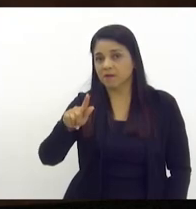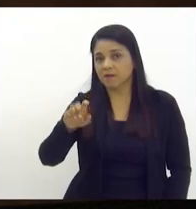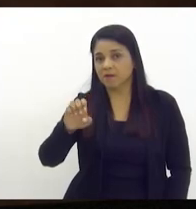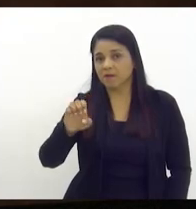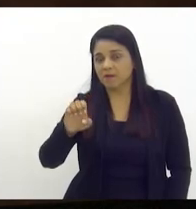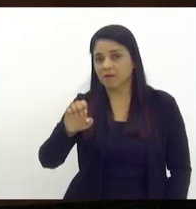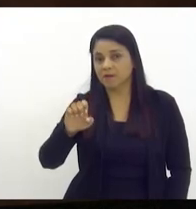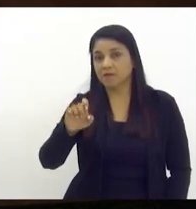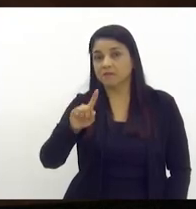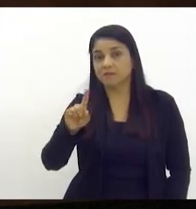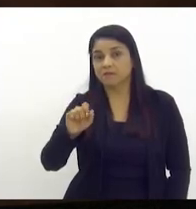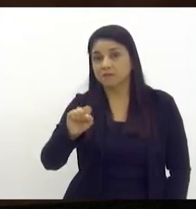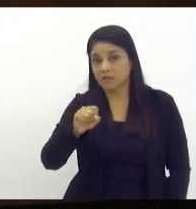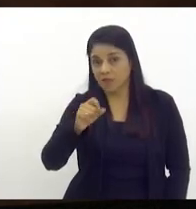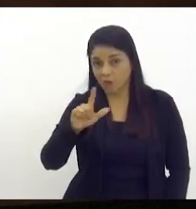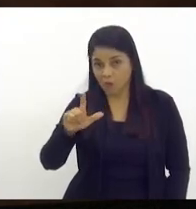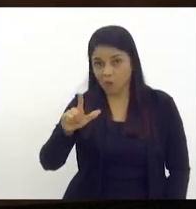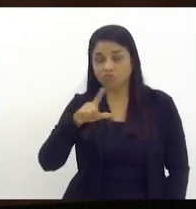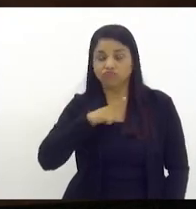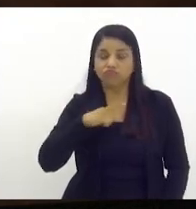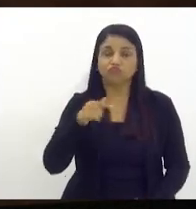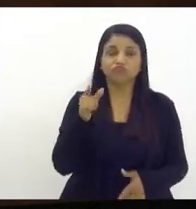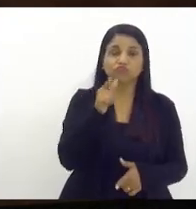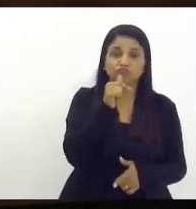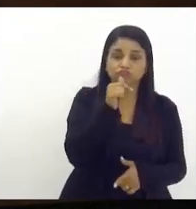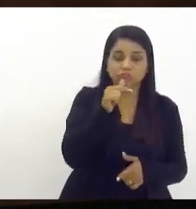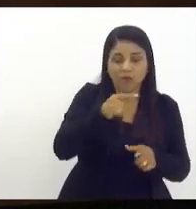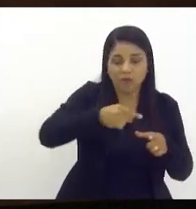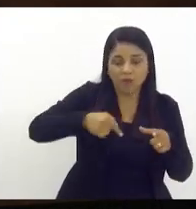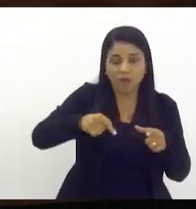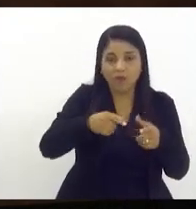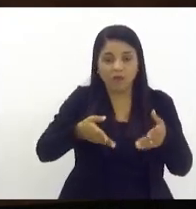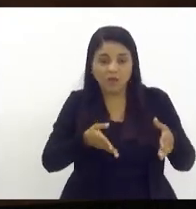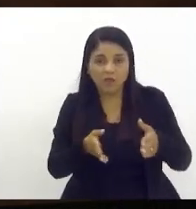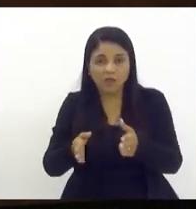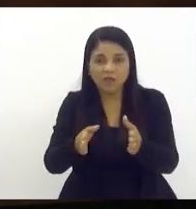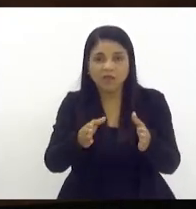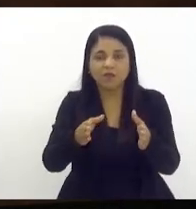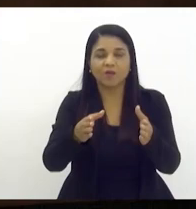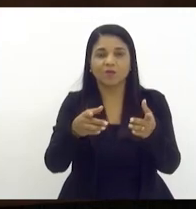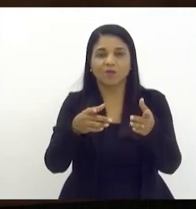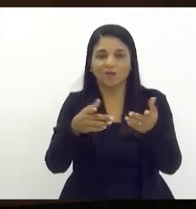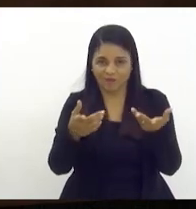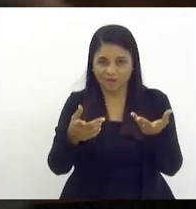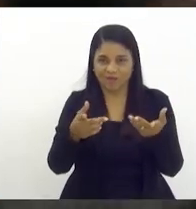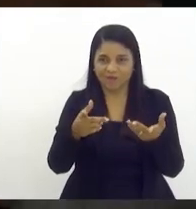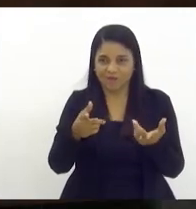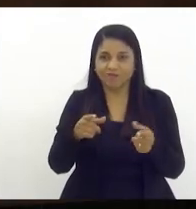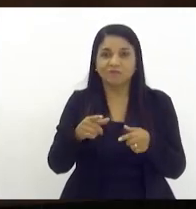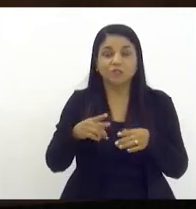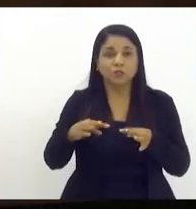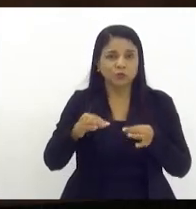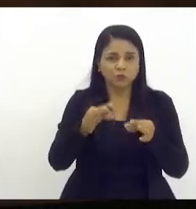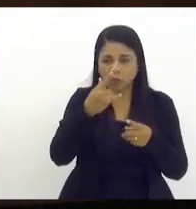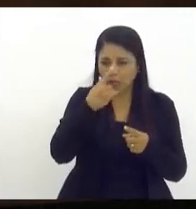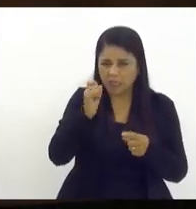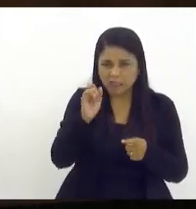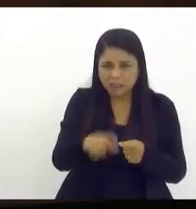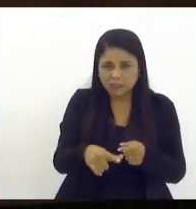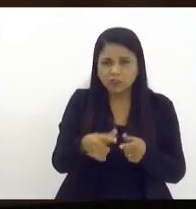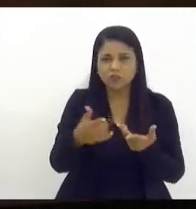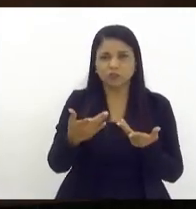nas lagoas. Então, sempre quando há despejo de lixo, corte, agressão, elas